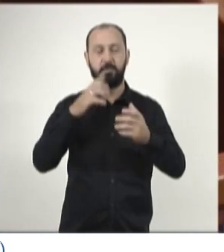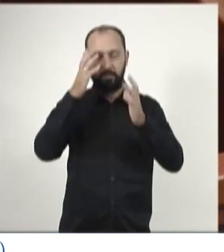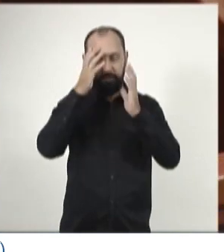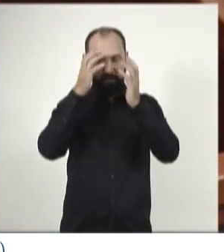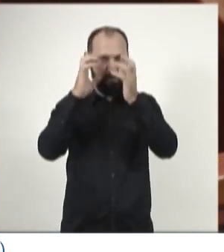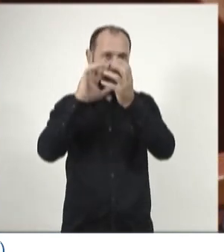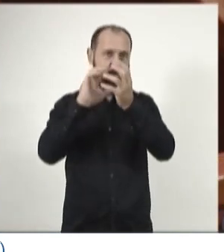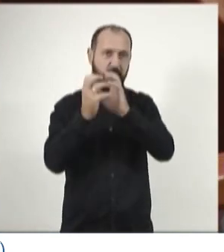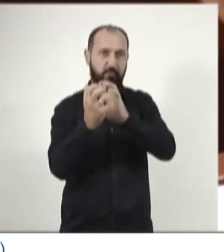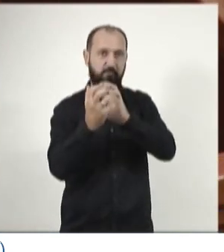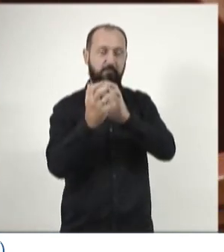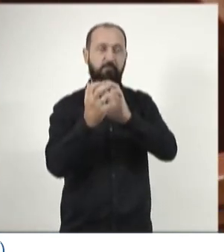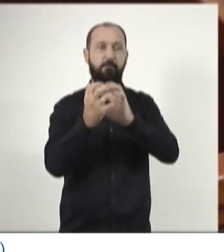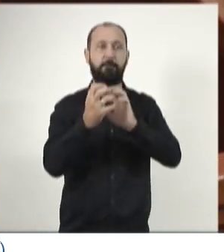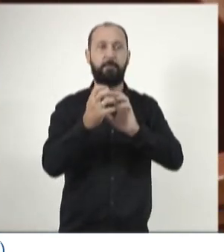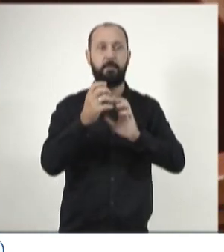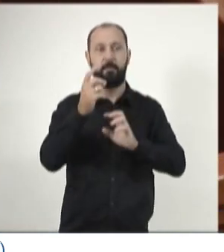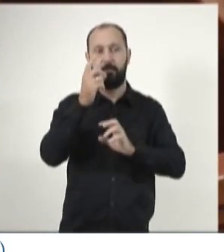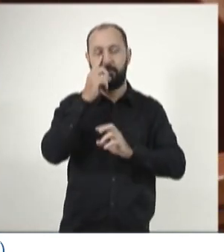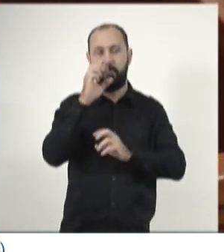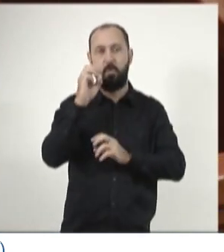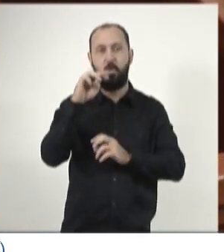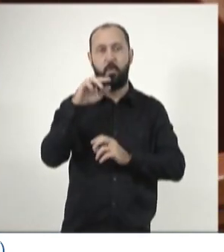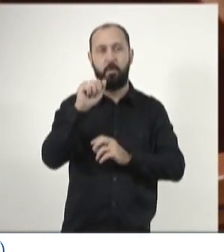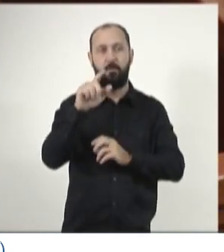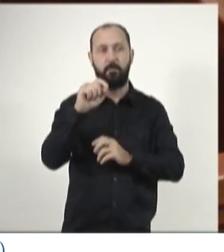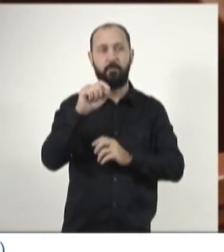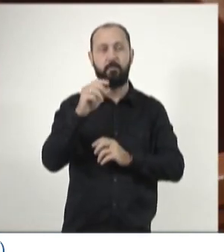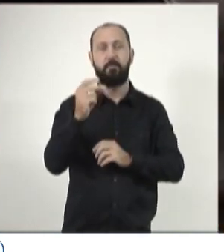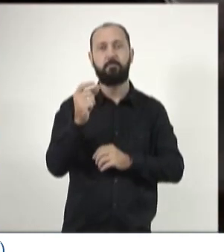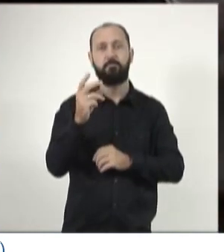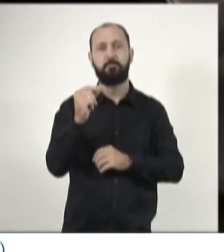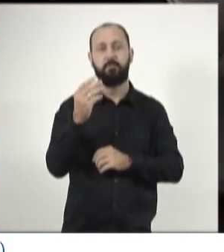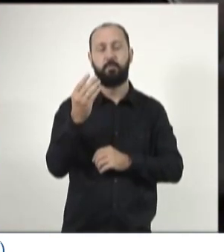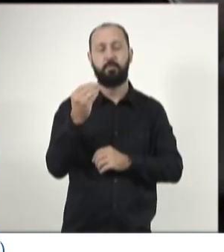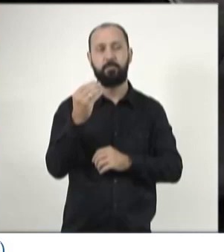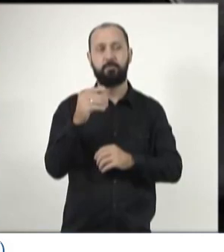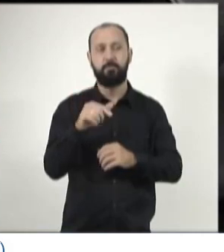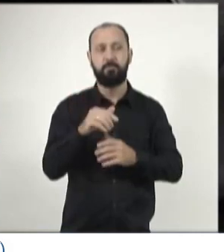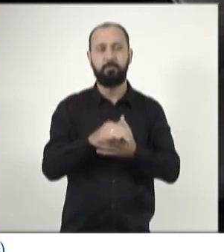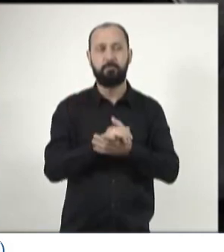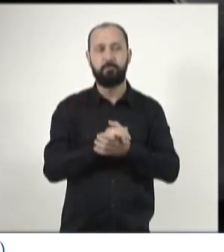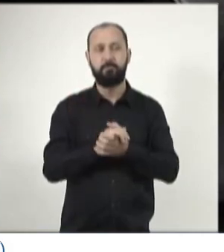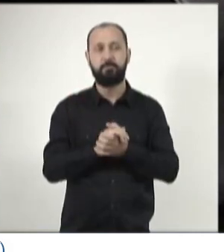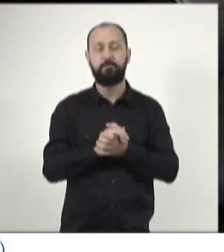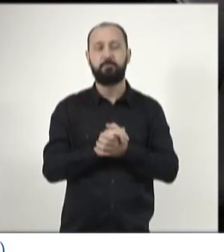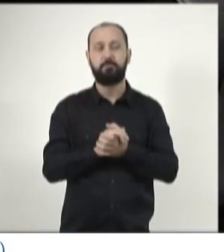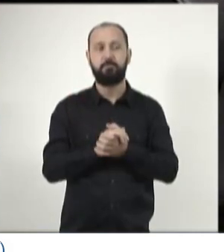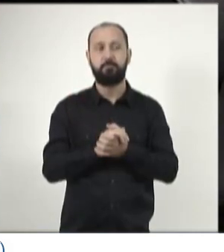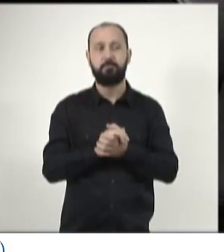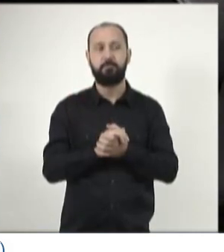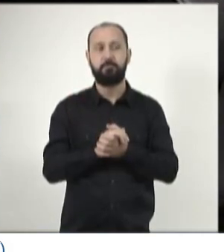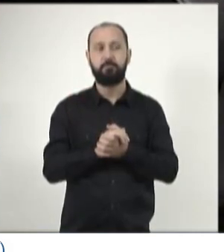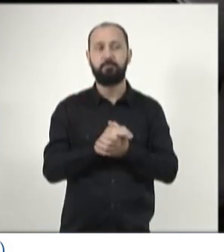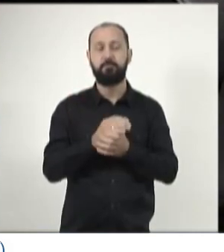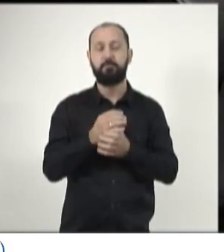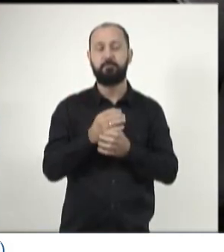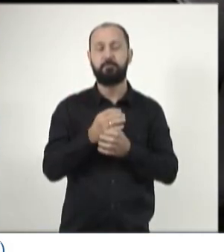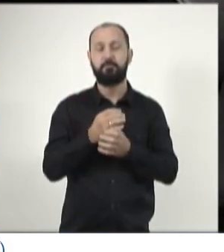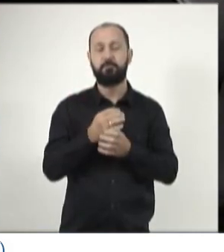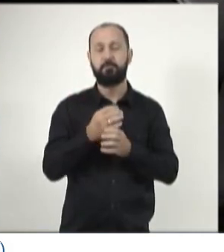traumatismo craniano. Minha mãe ficou em coma por muito tempo. Ficou em coma por uns 30